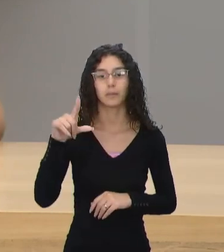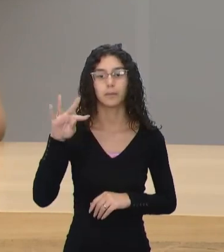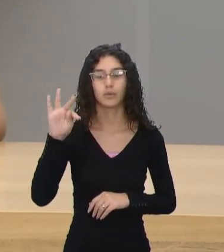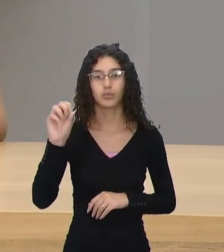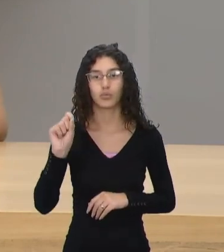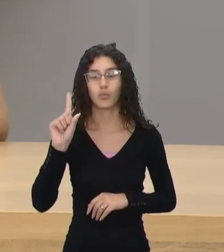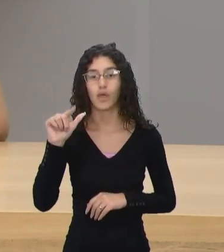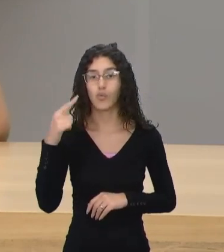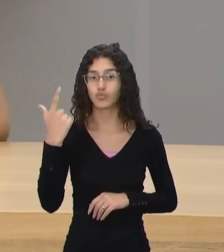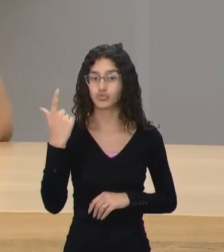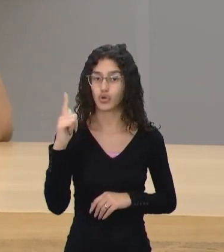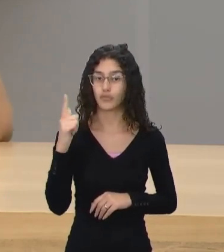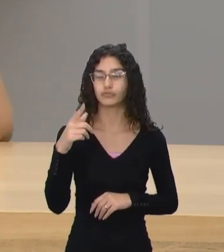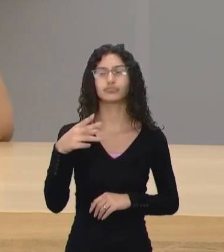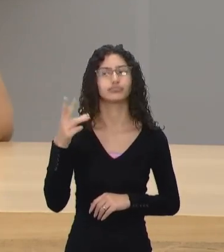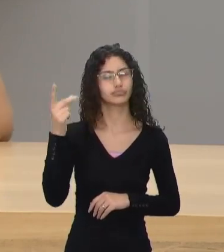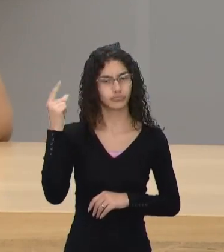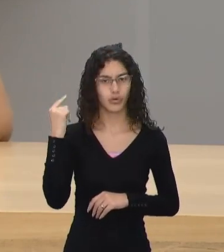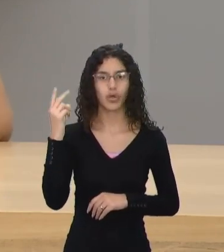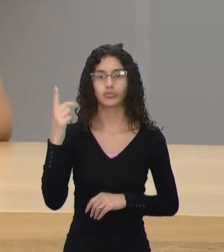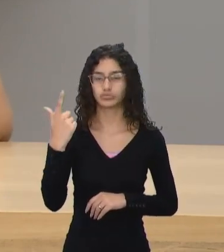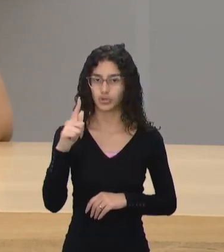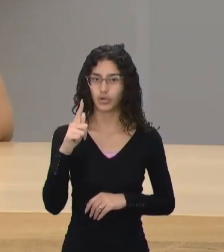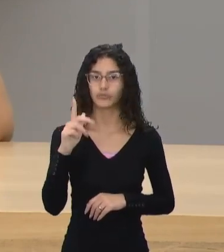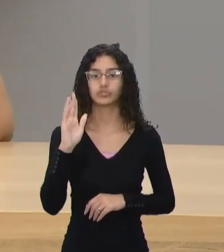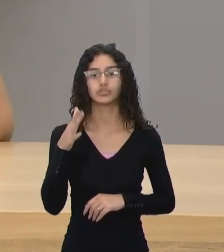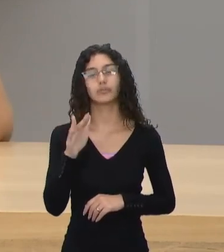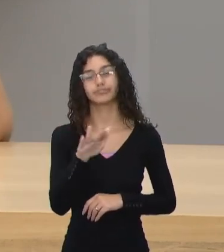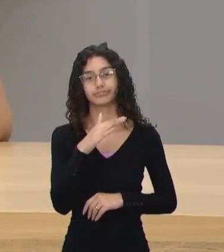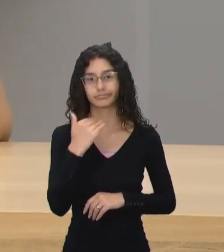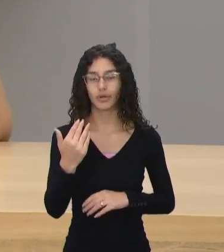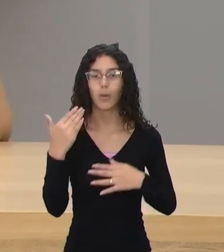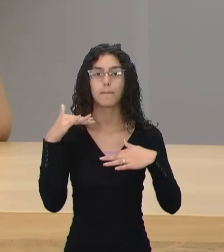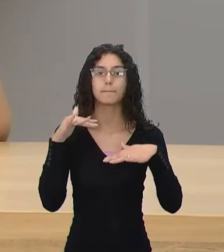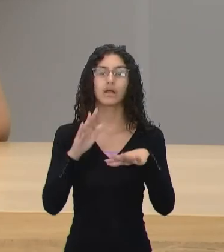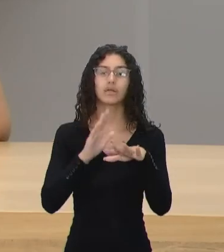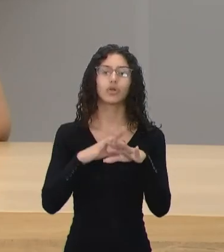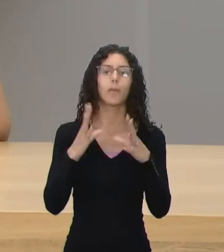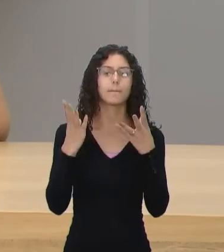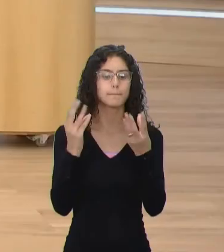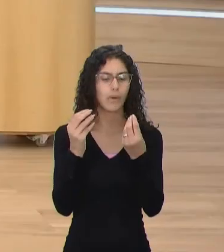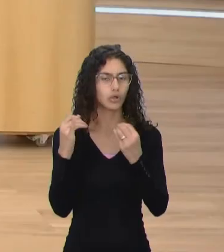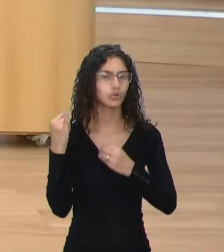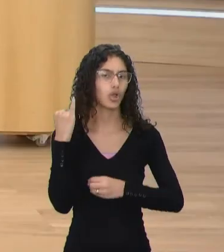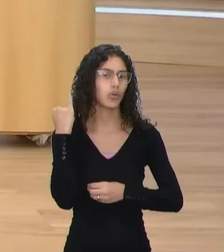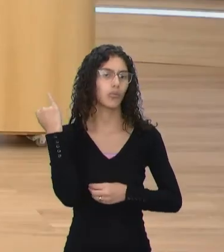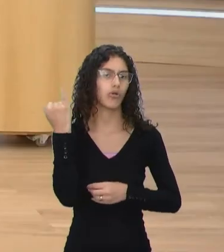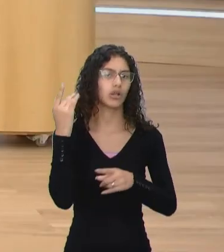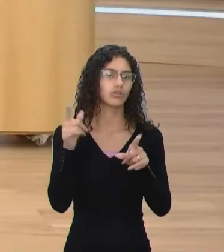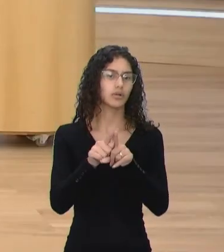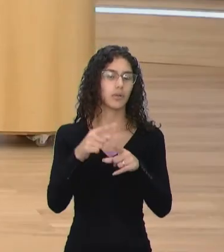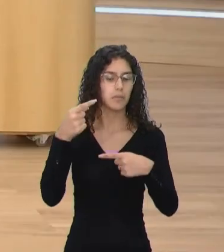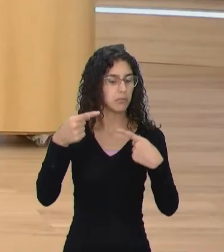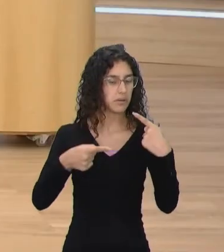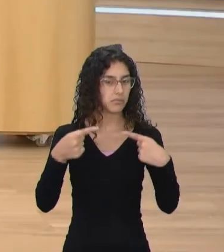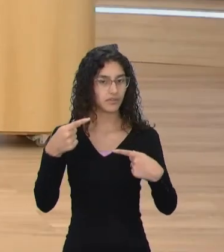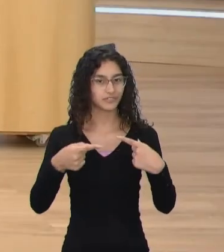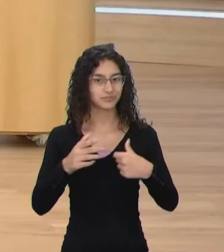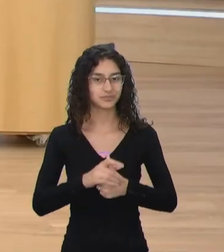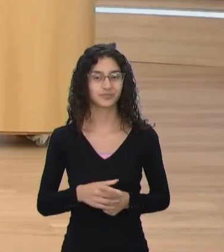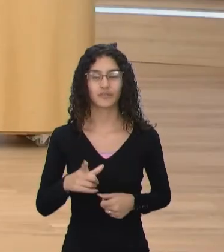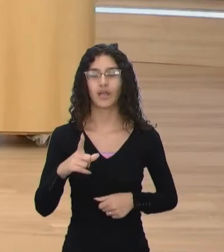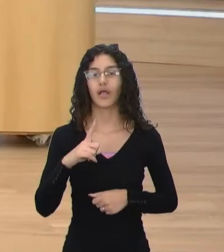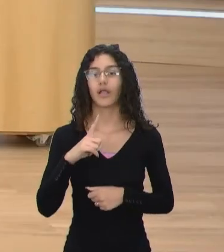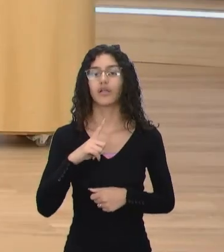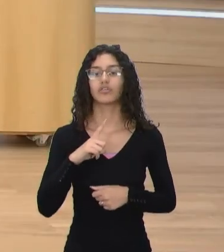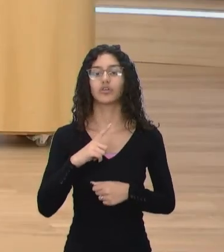ele é um geógrafo, foi um geógrafo, Ele já faleceu, mas ele foi extremamente importante para o debate a